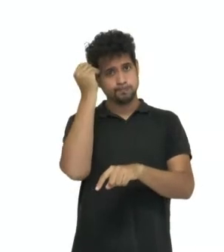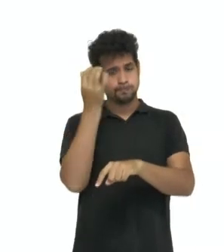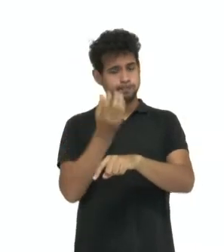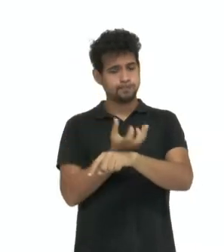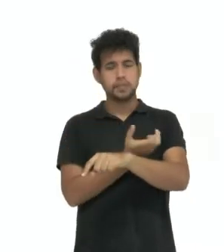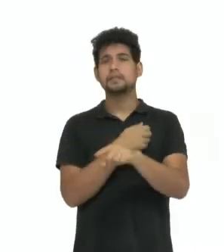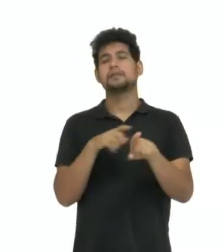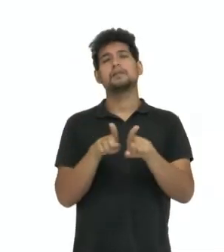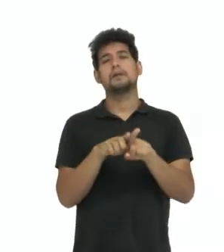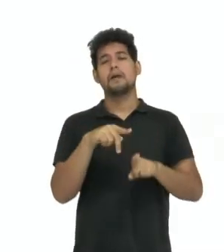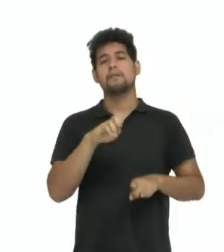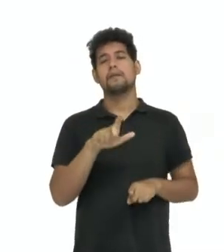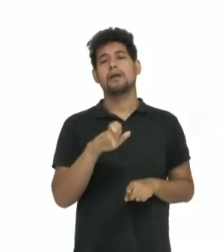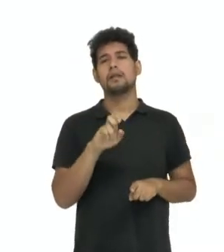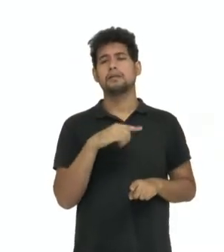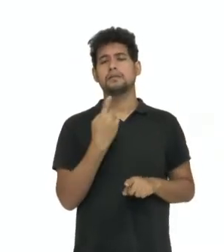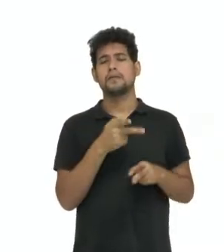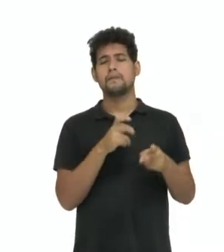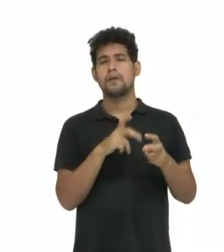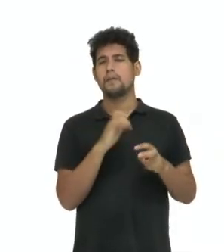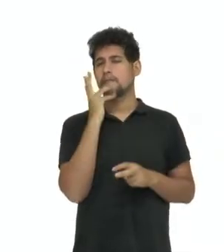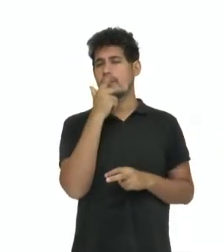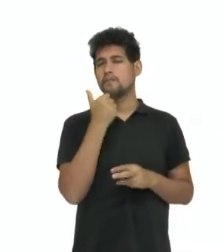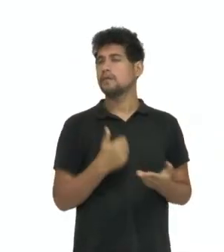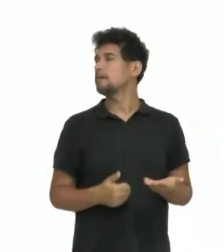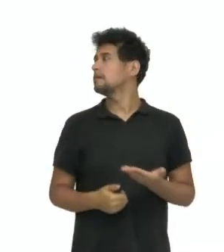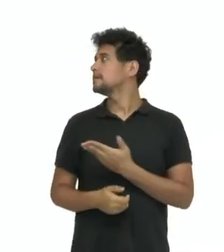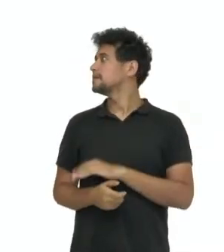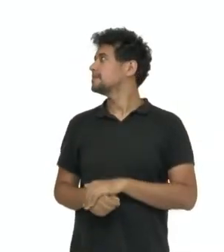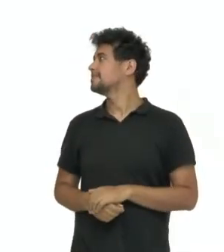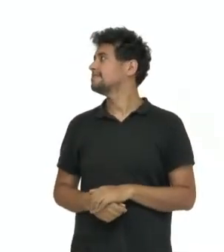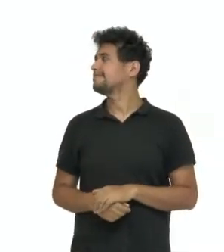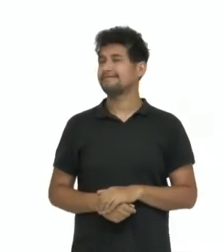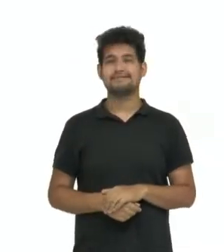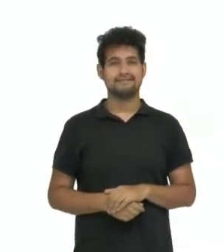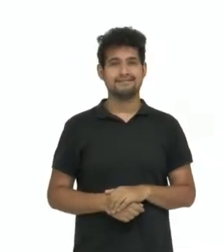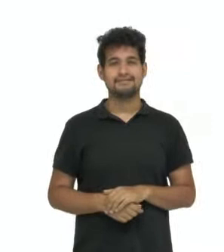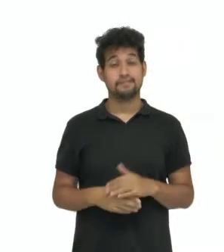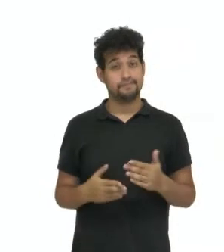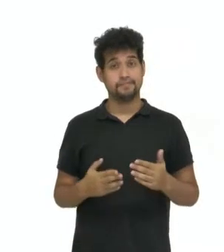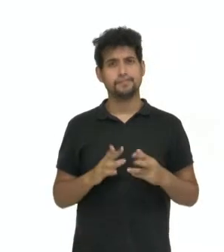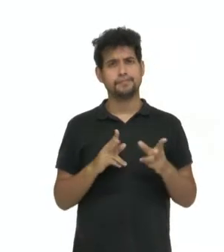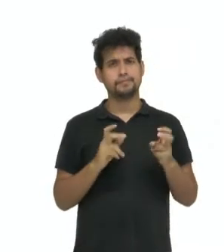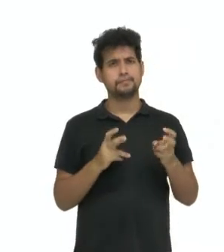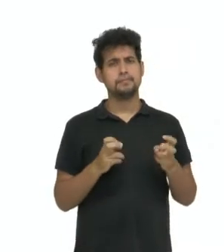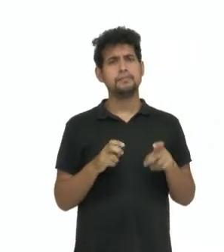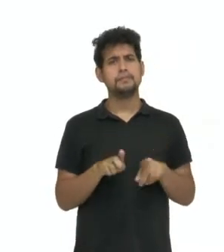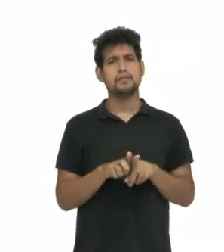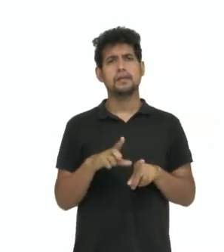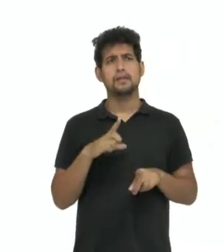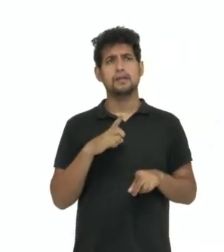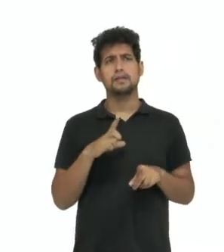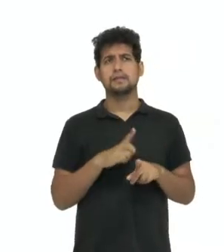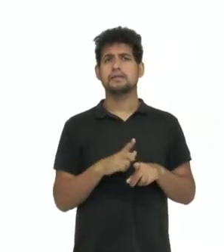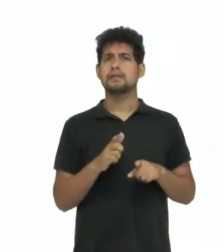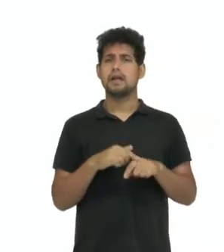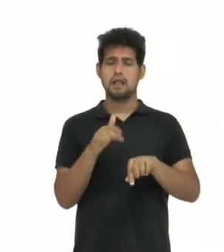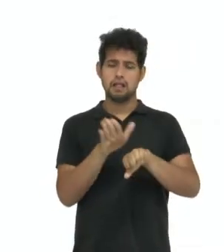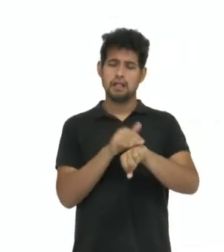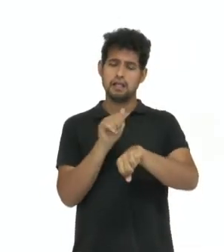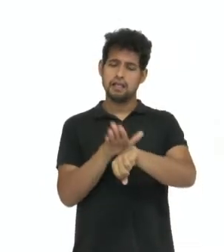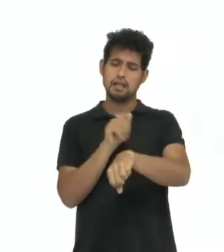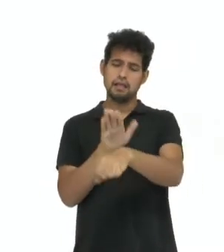Nós estamos vendo aqui essa belezura, né, desse mamífero aqui então, que está aqui lubrificando,